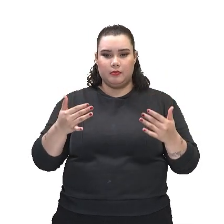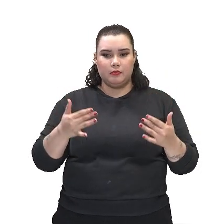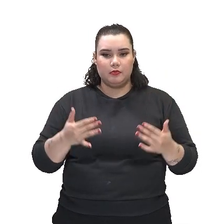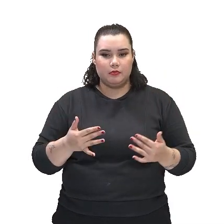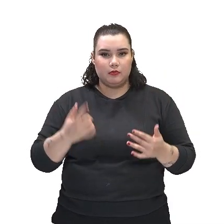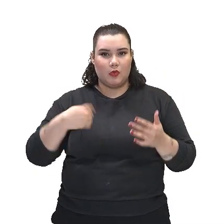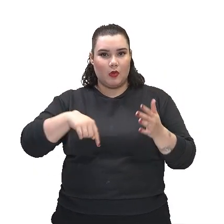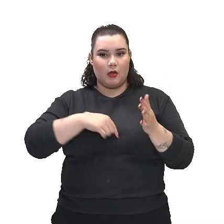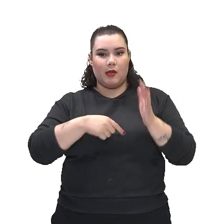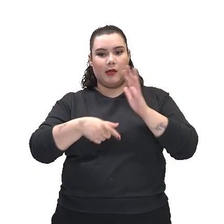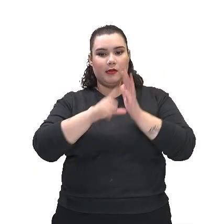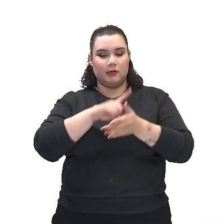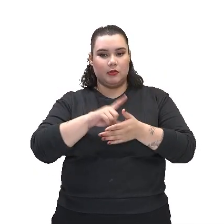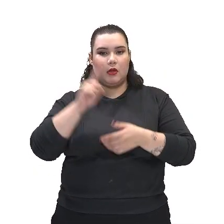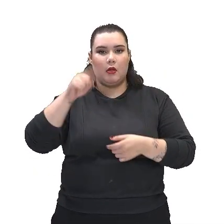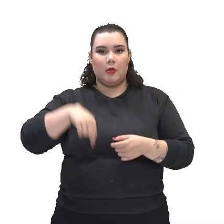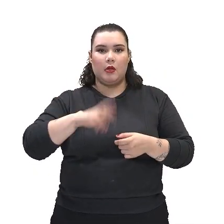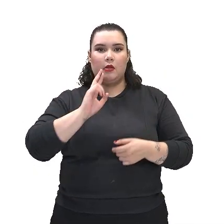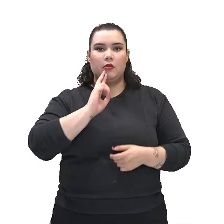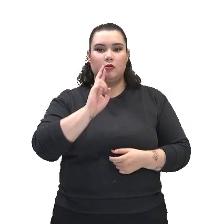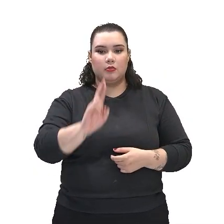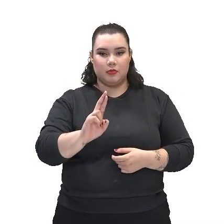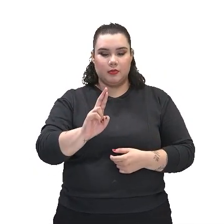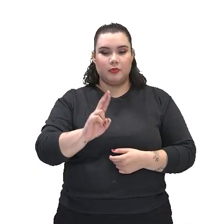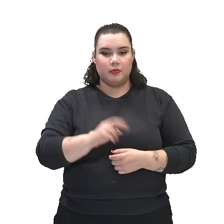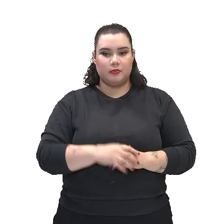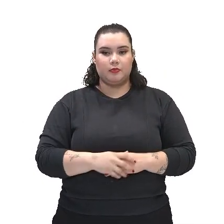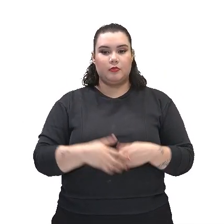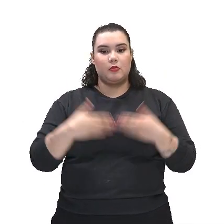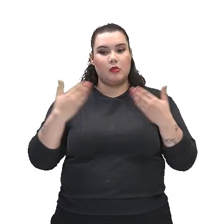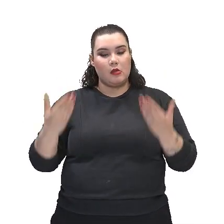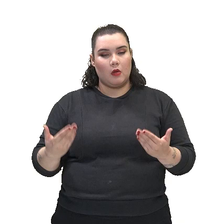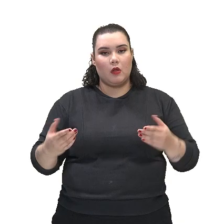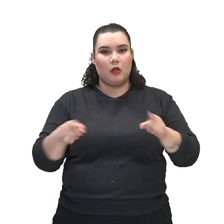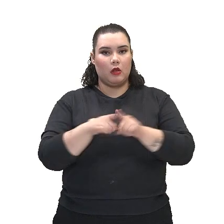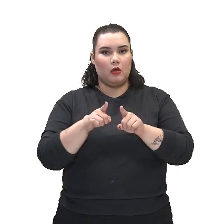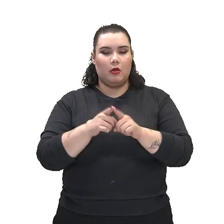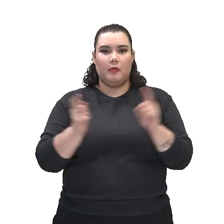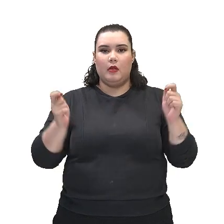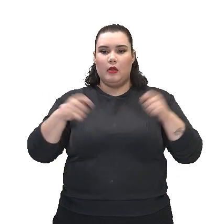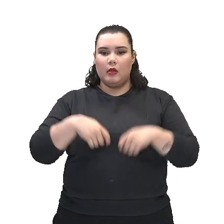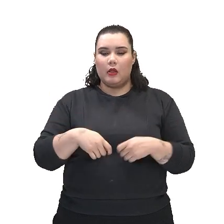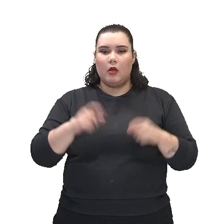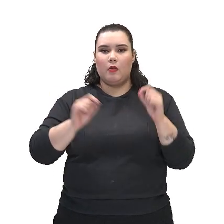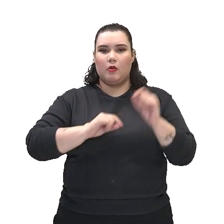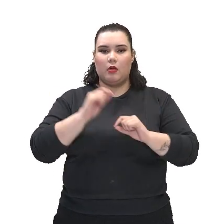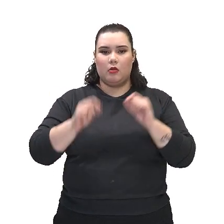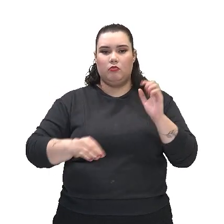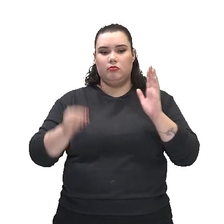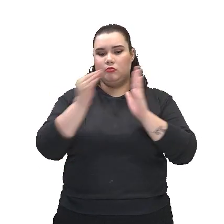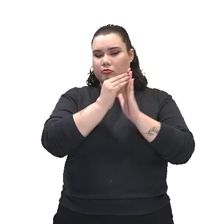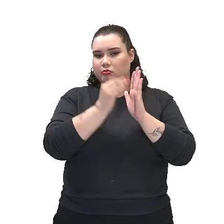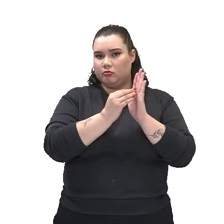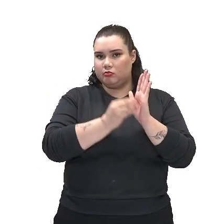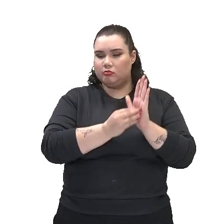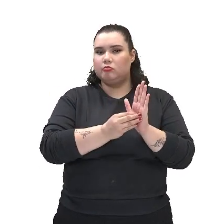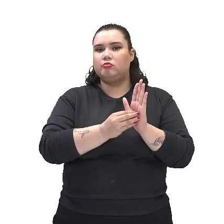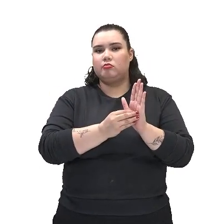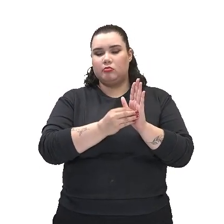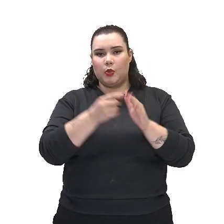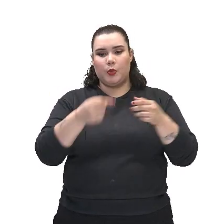nosso debate que foi respondida, né? E outras questões podem ser colocadas no desenvolvimento, ou seja,